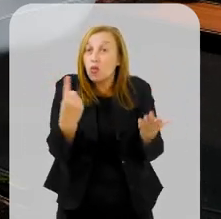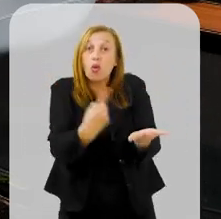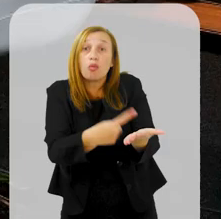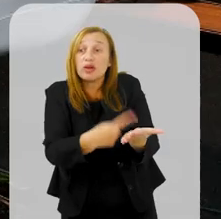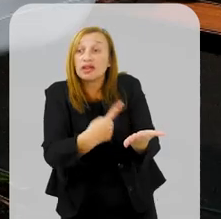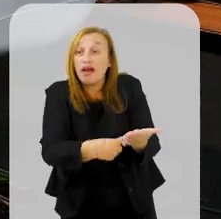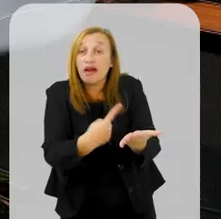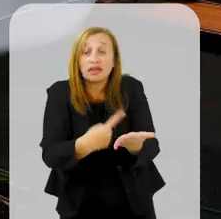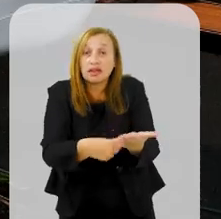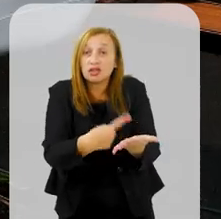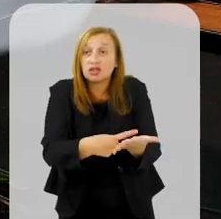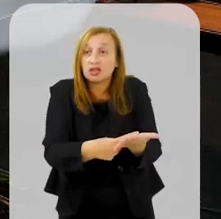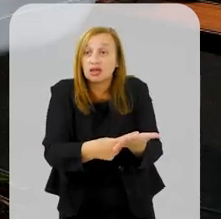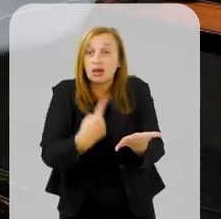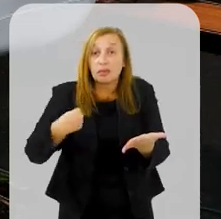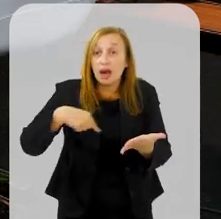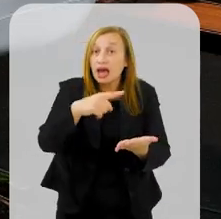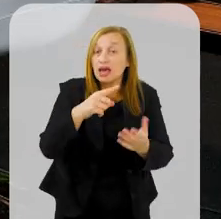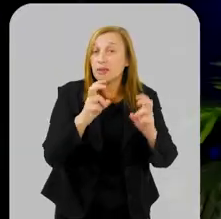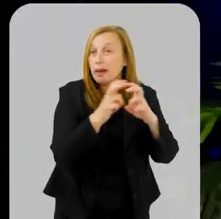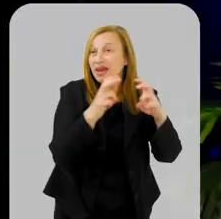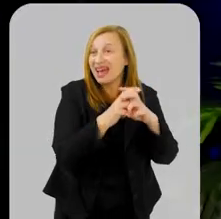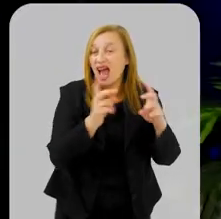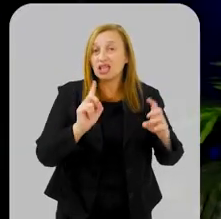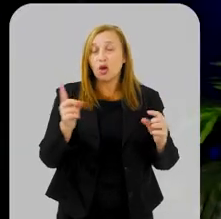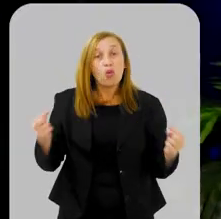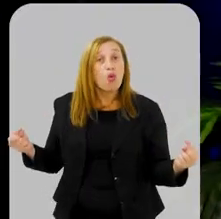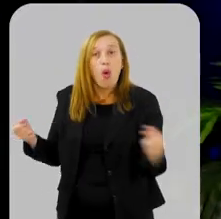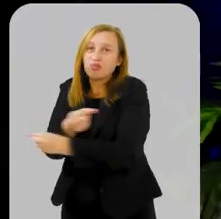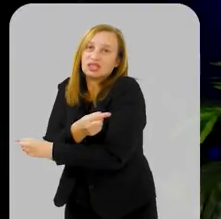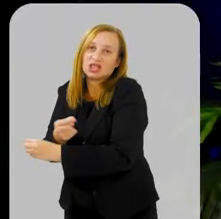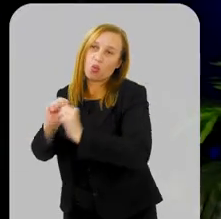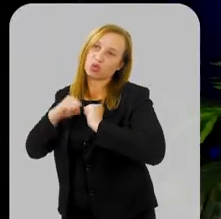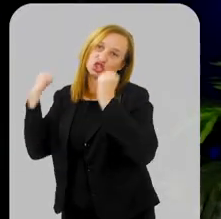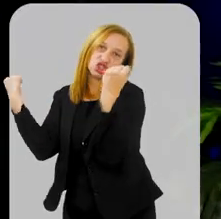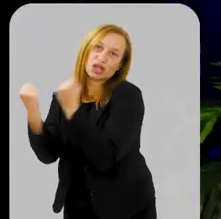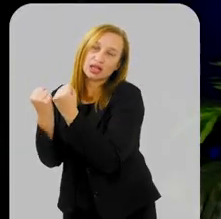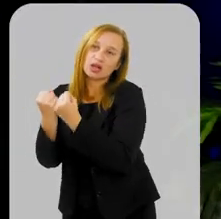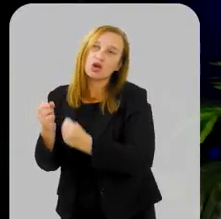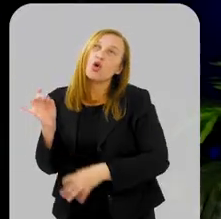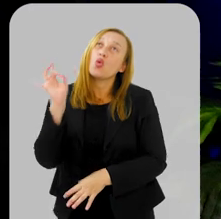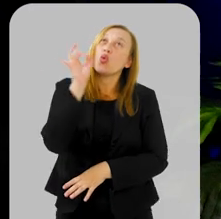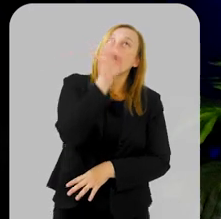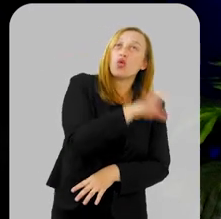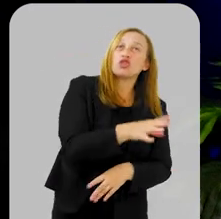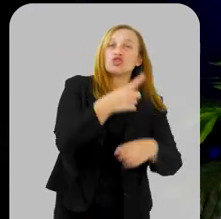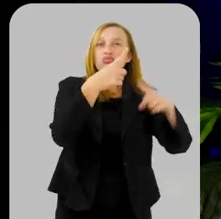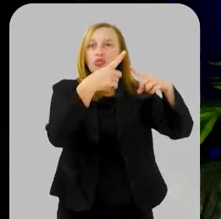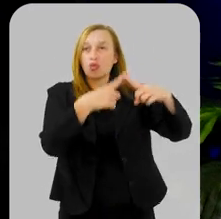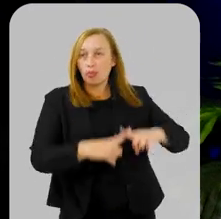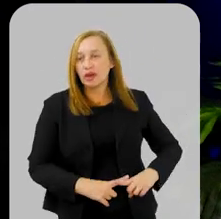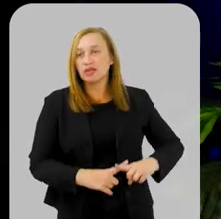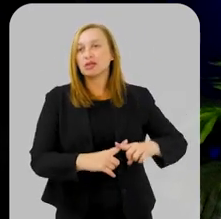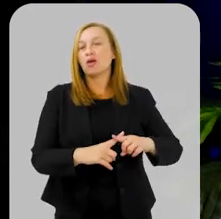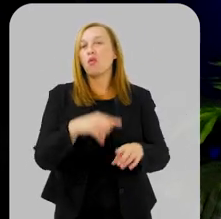para brigarem. Isso não tem a ver com o estádio. Vamos no último